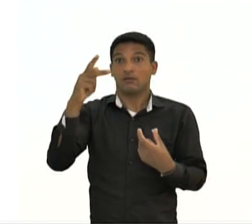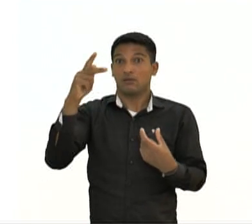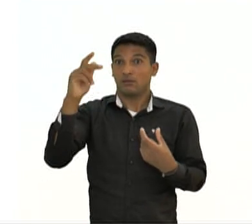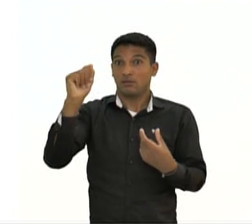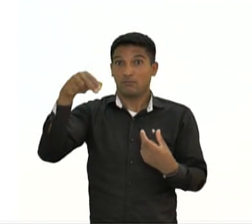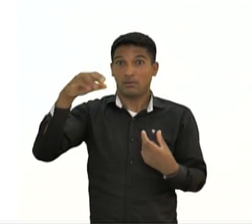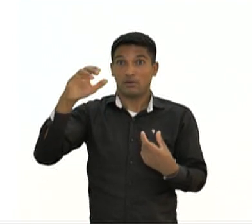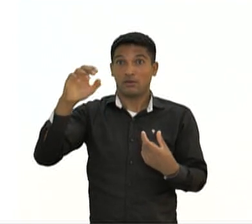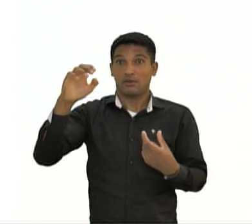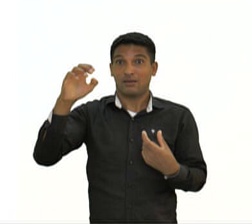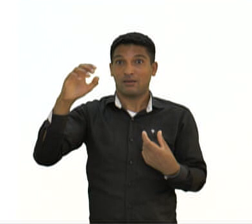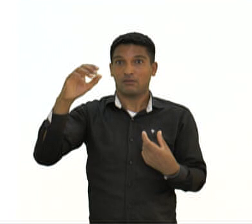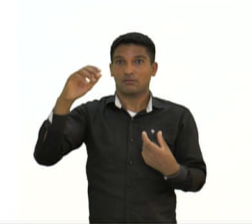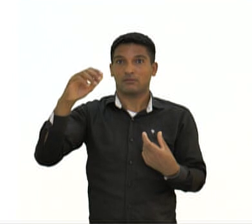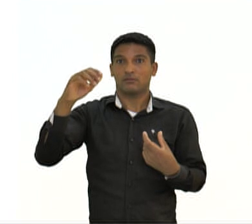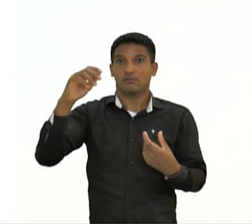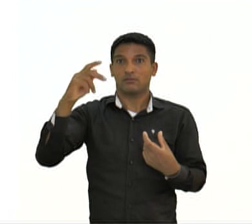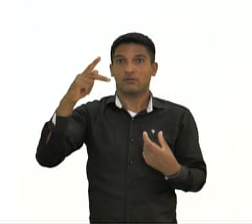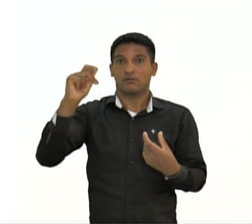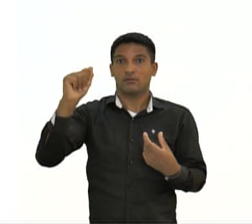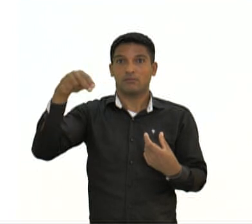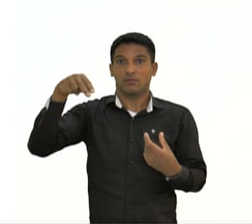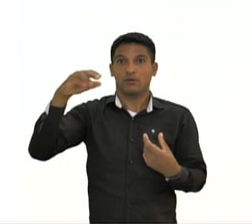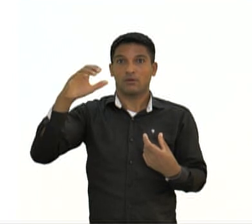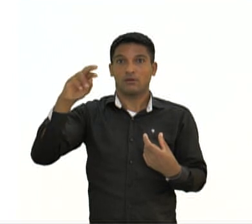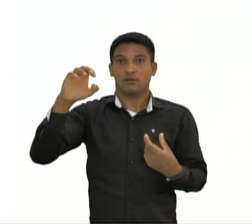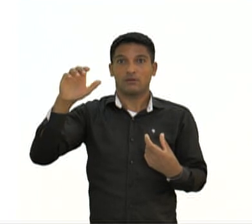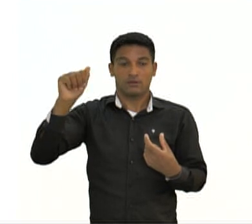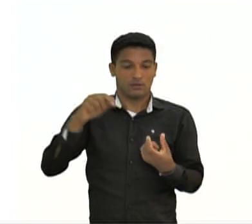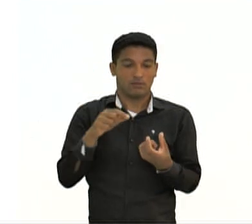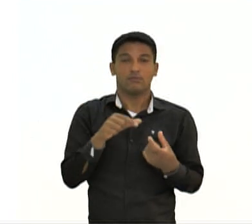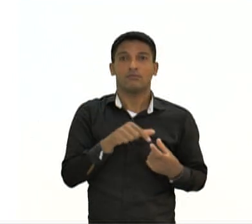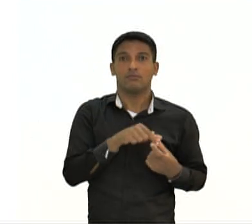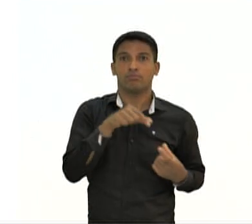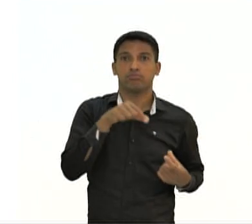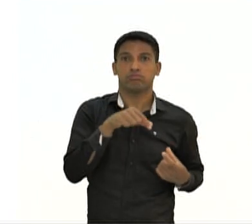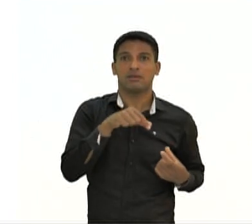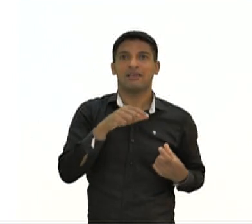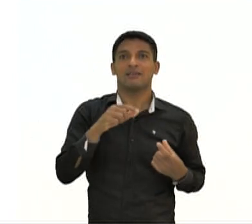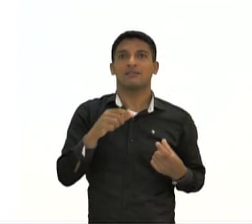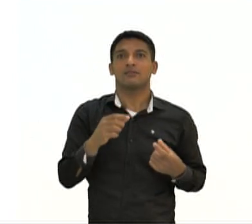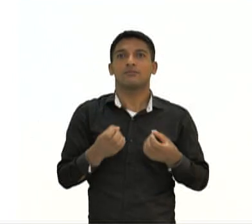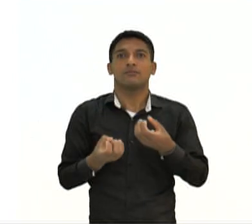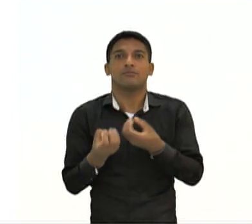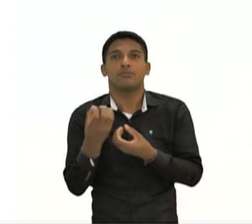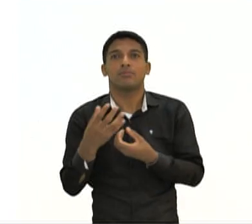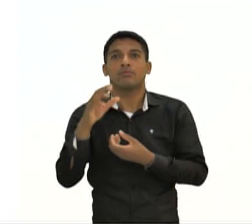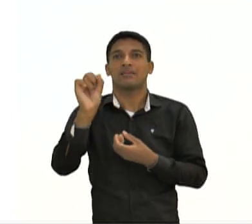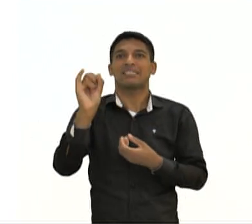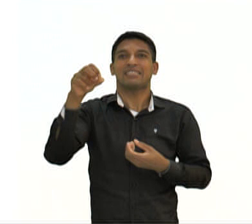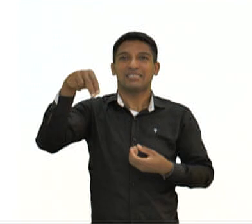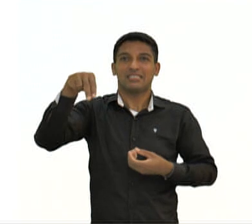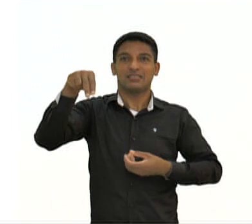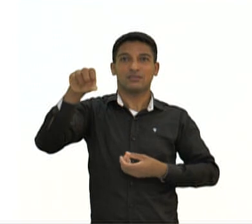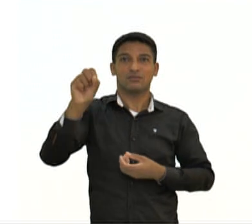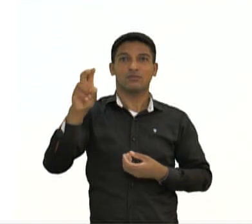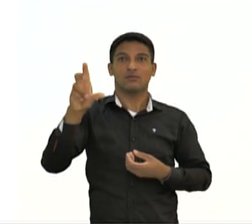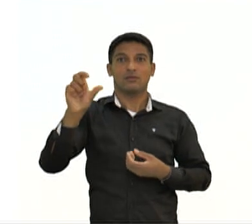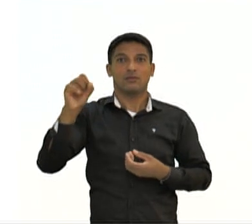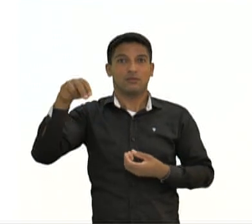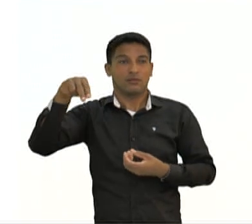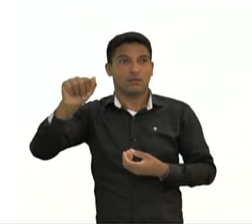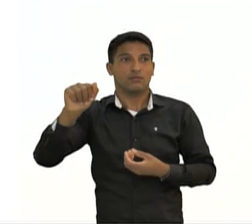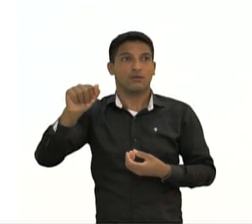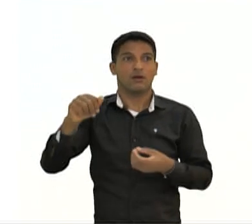tem um receptor de insulina, como se fosse uma fechadurazinha ali, onde vai permitir o encaixe dessa insulina.